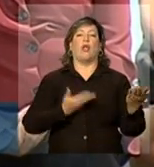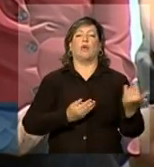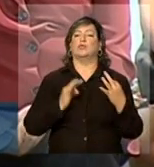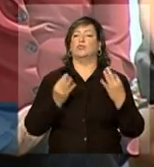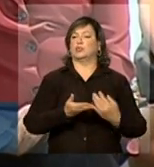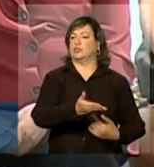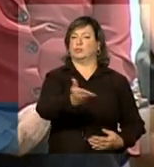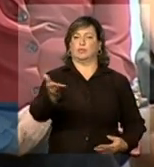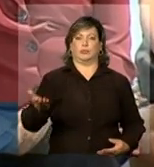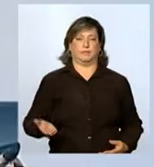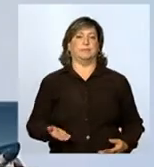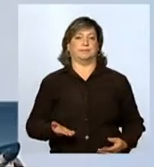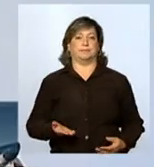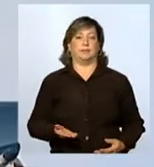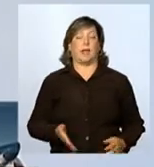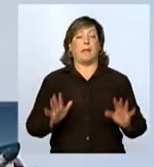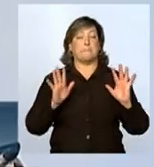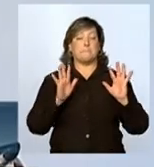Mas